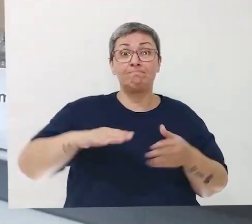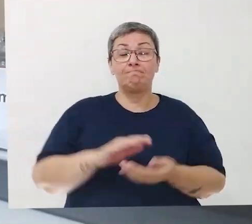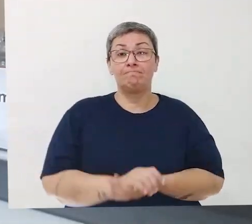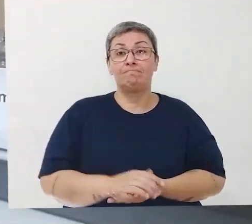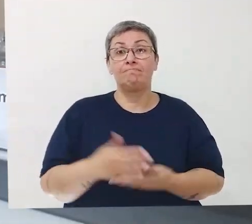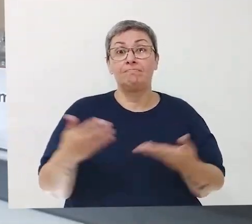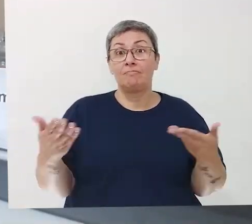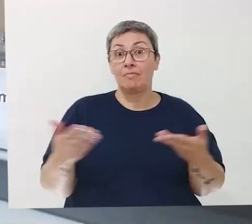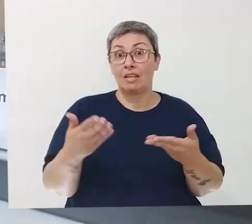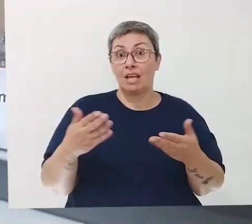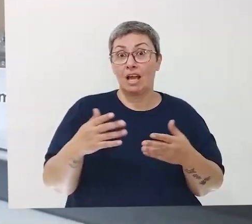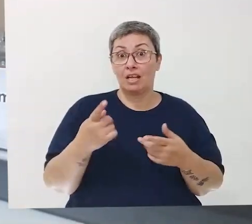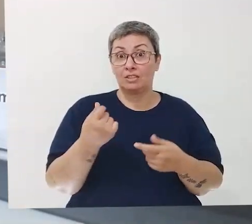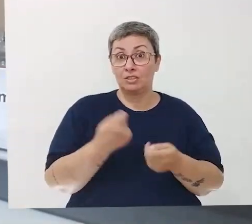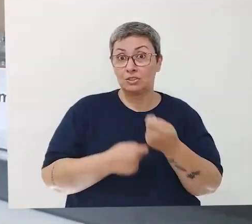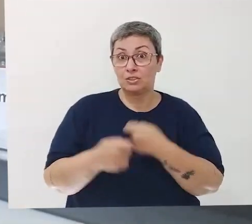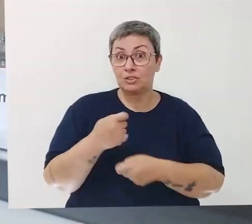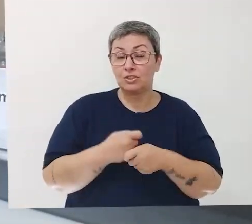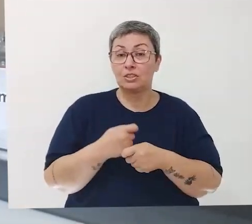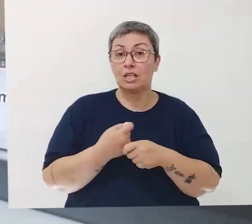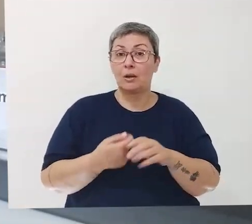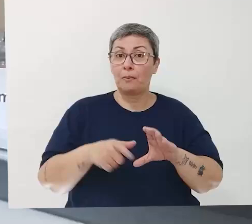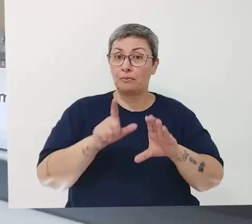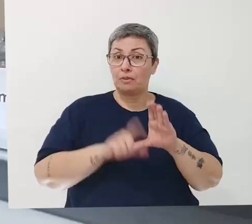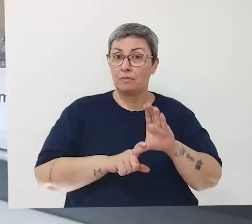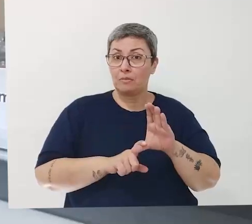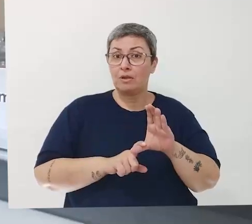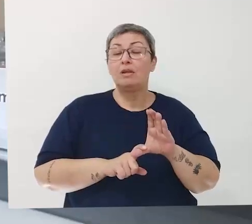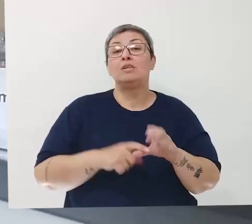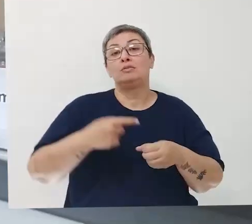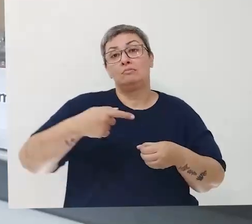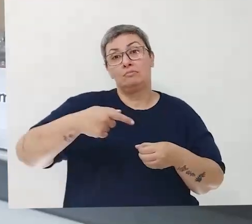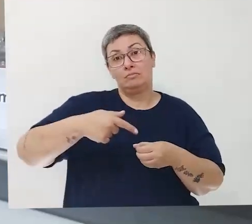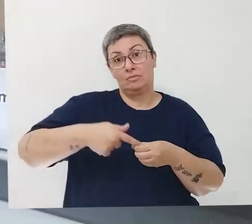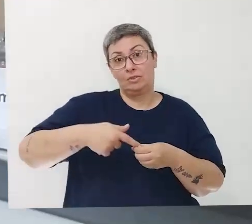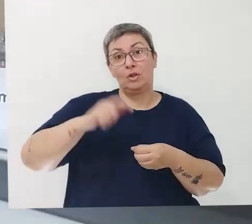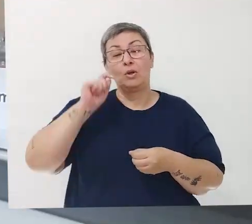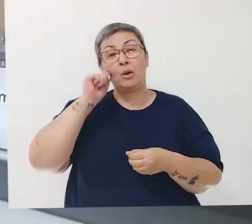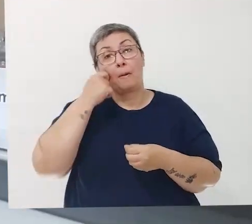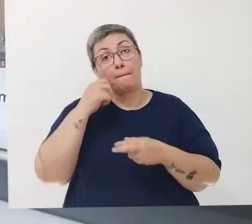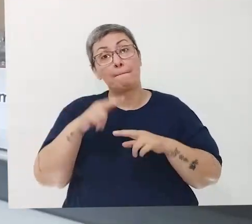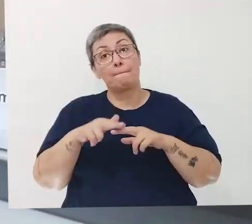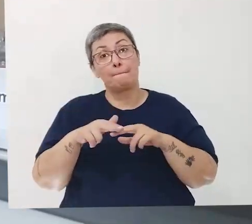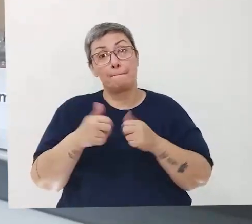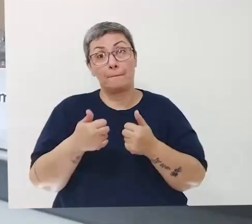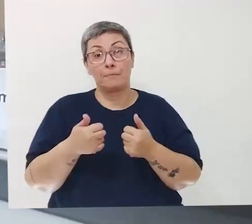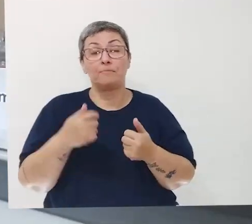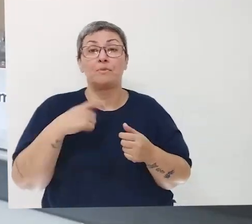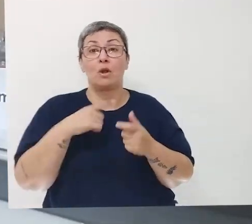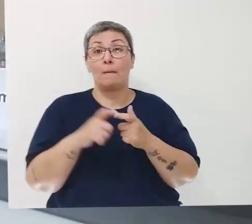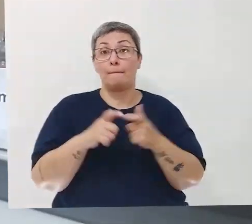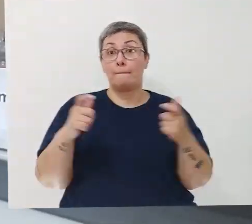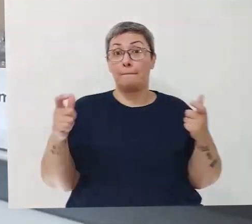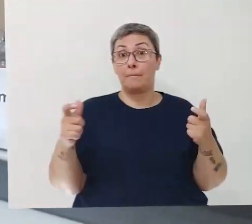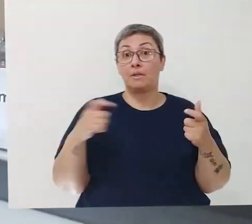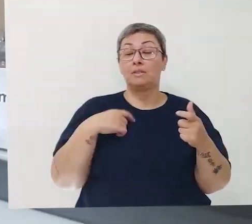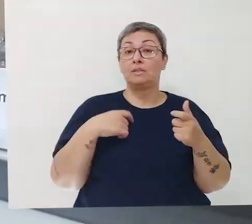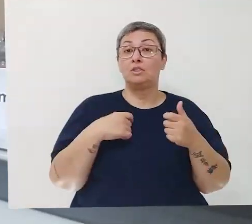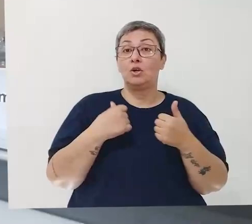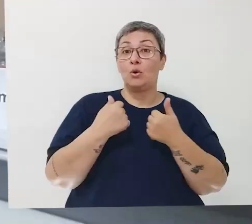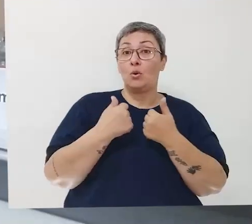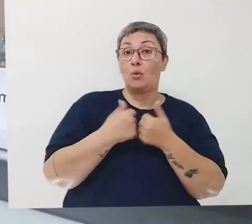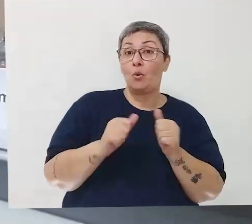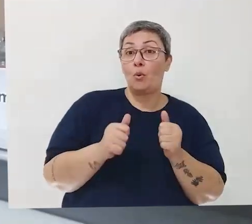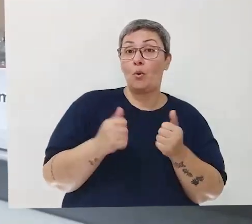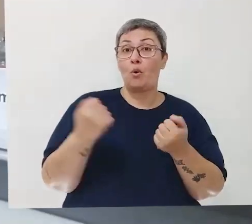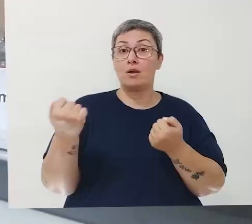né? A nossa economia ela é muito dependente do petróleo, né? Devido à maioria do transporte,